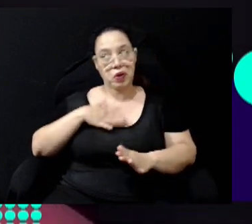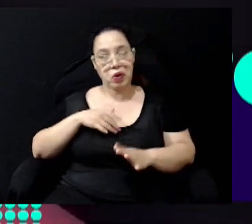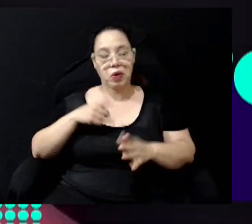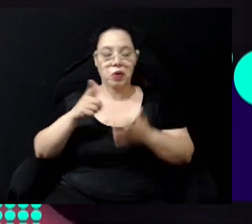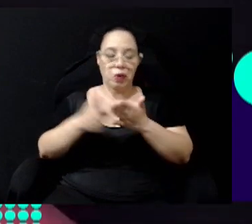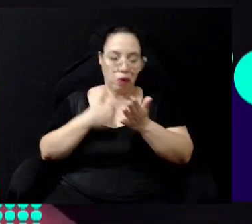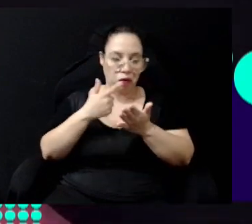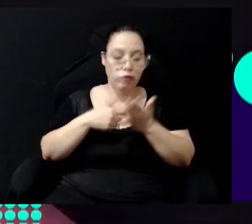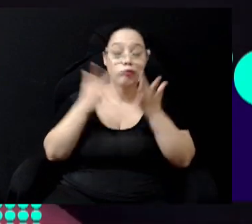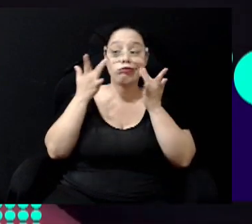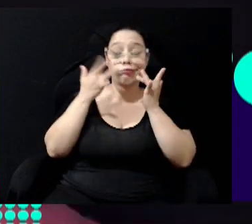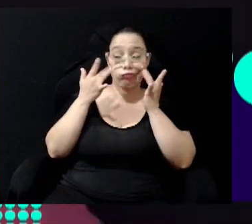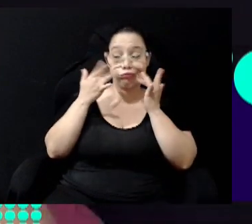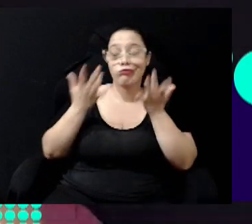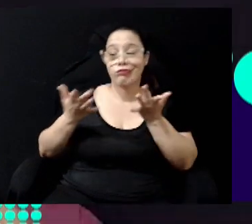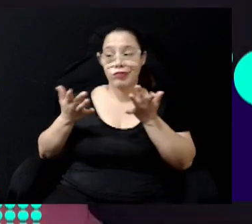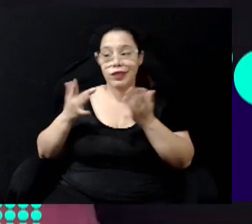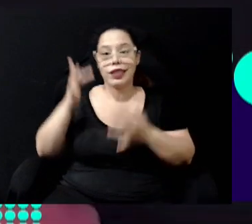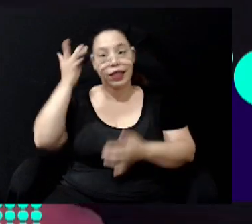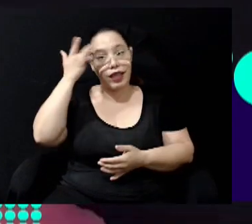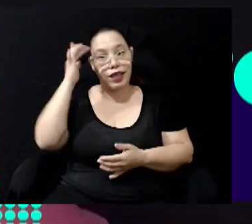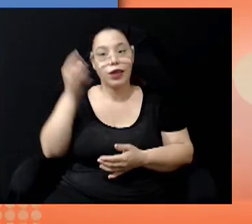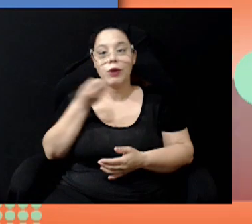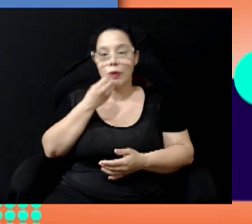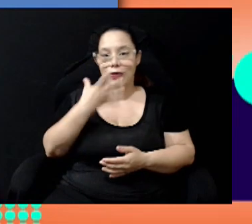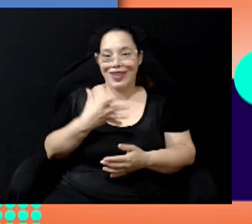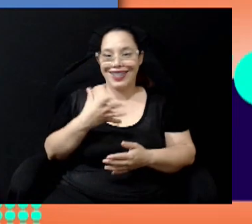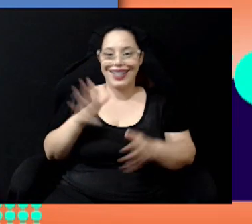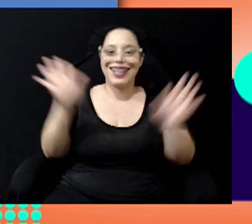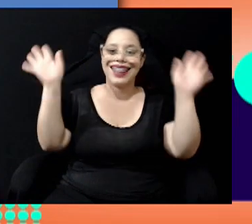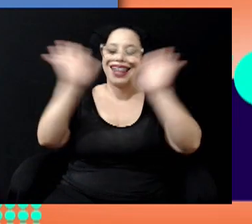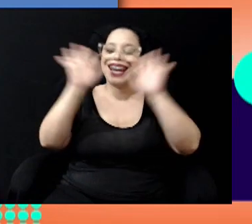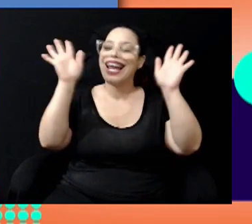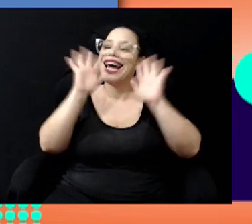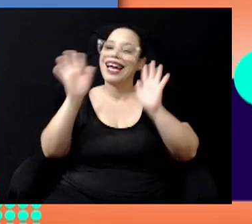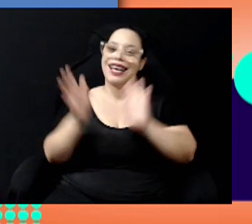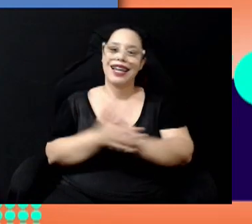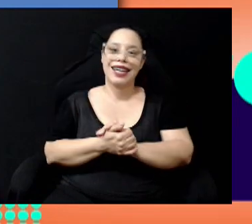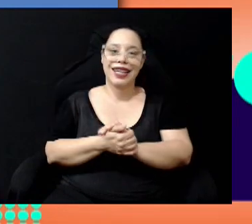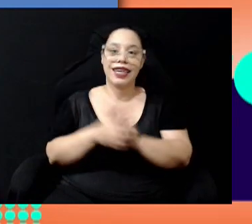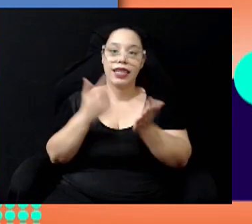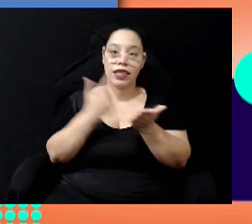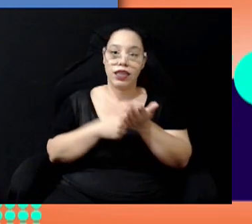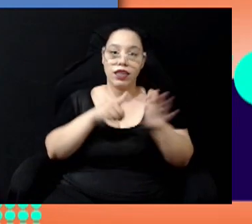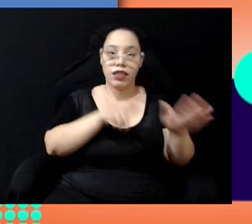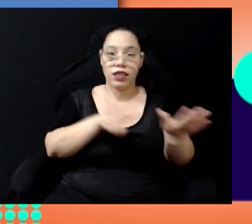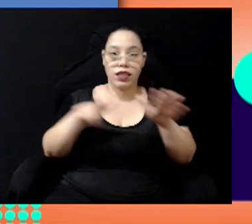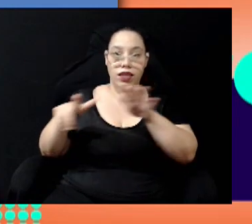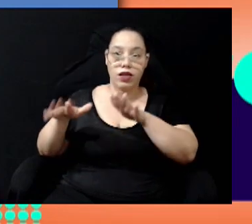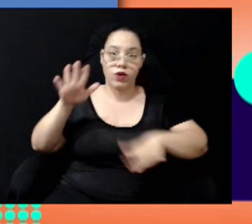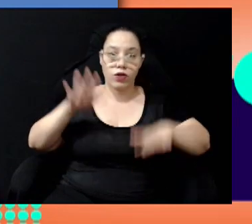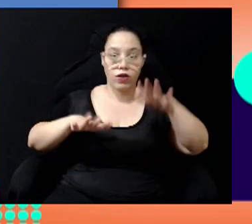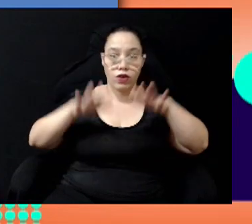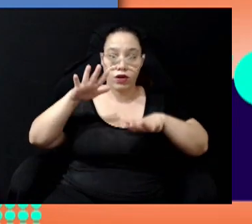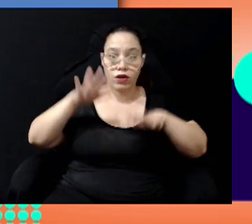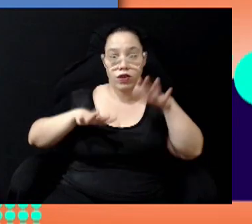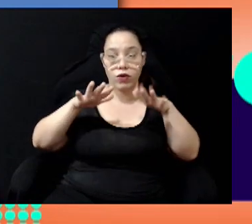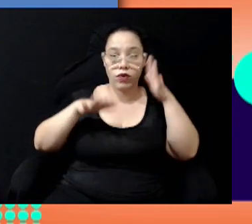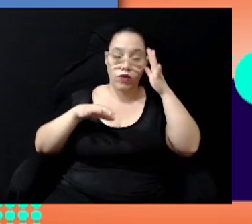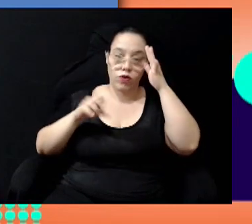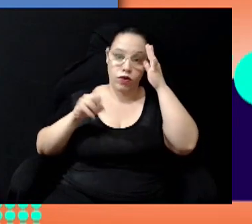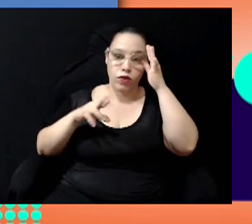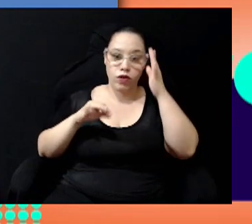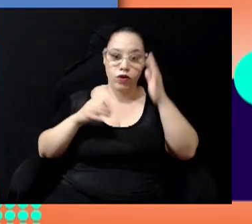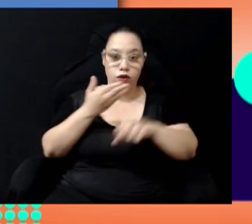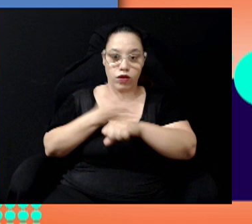teatro, acho que é uma boa pedida. Até lá! E dentro da Semana Move, o Sesc Campinas traz o treino